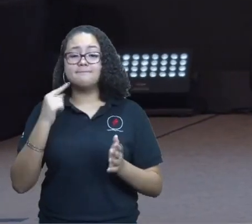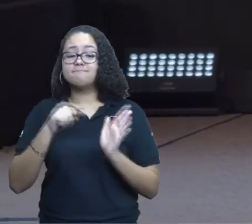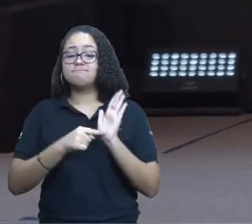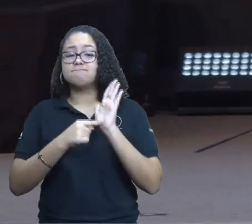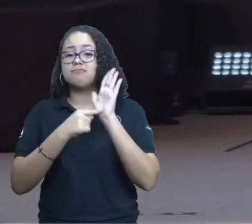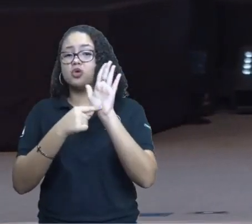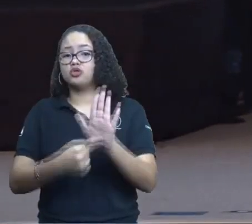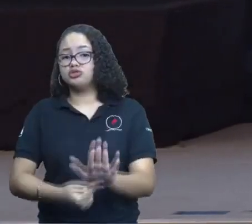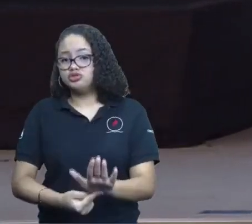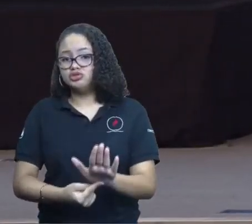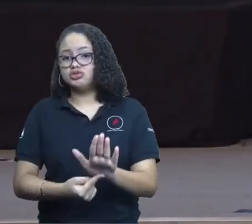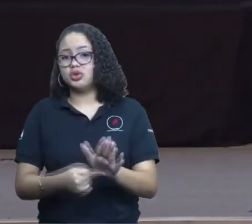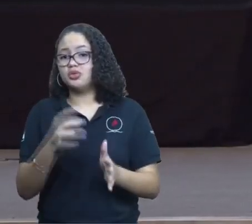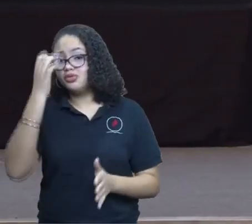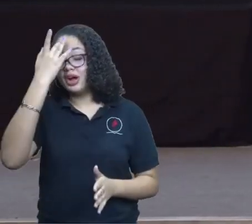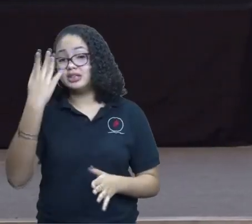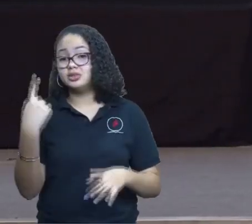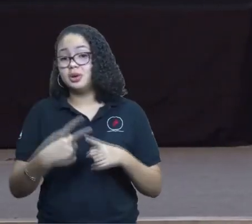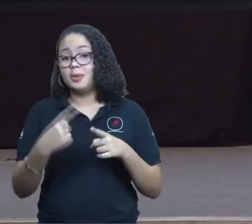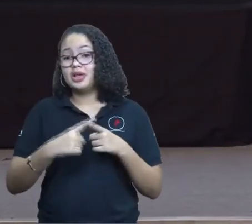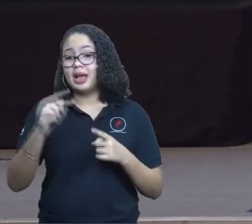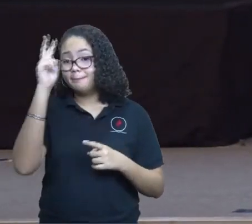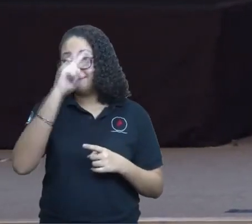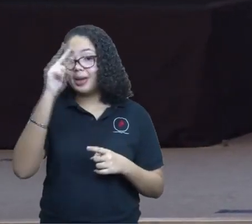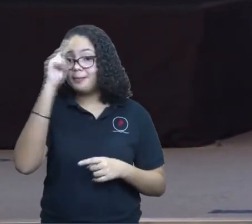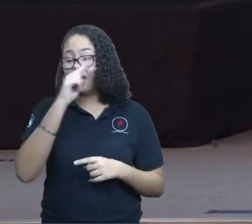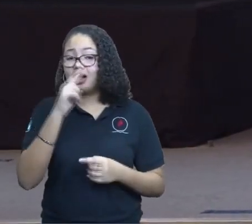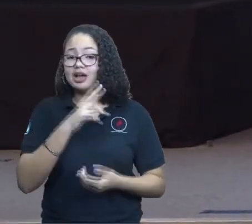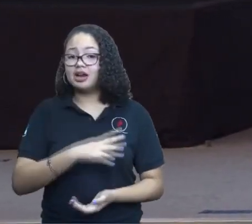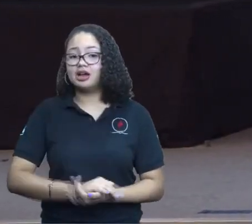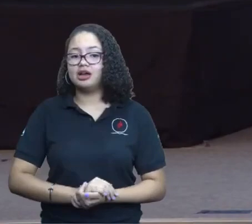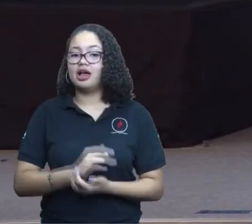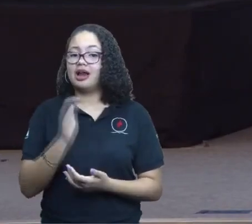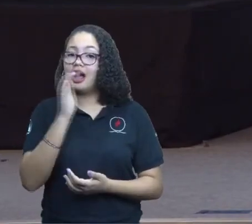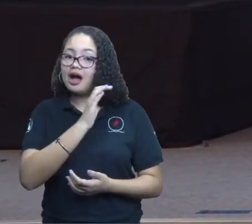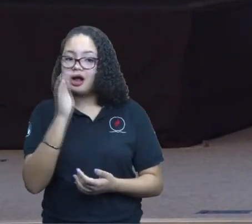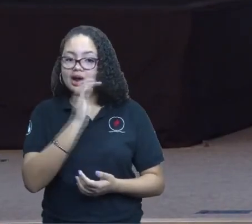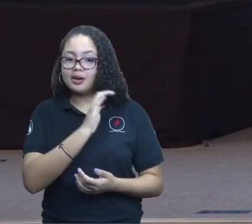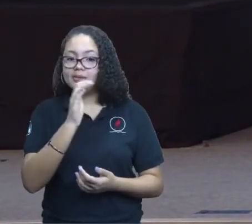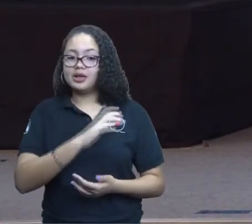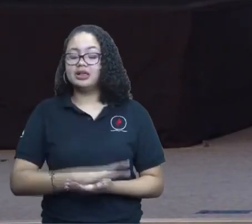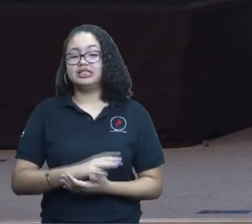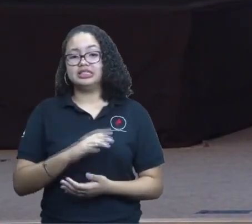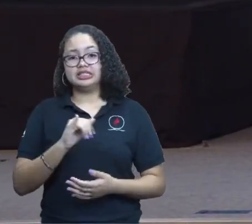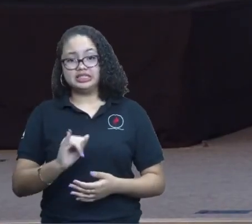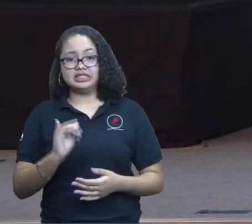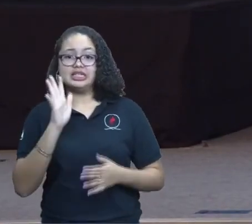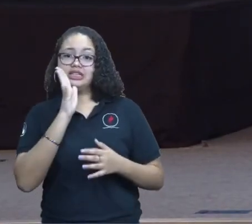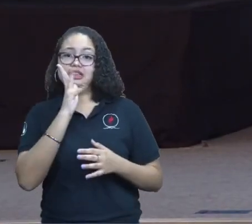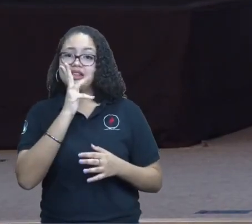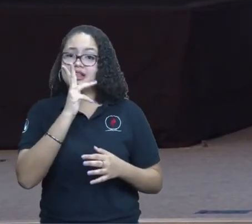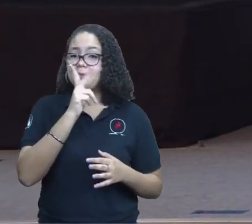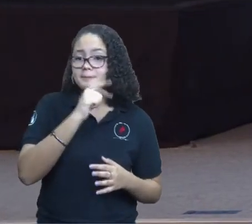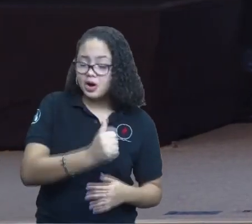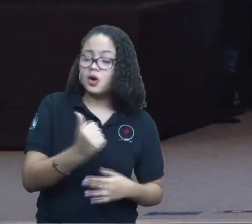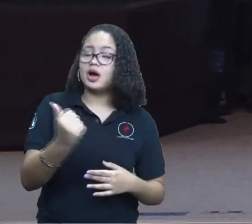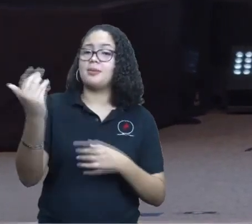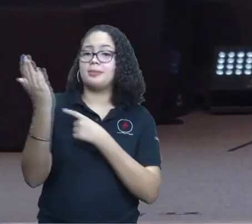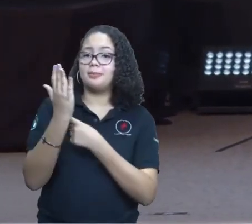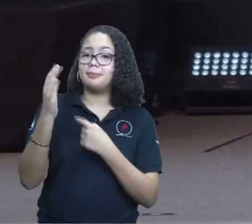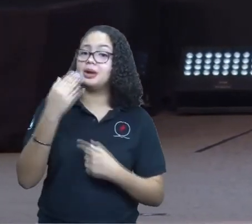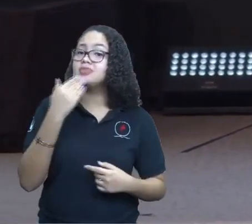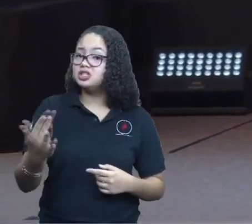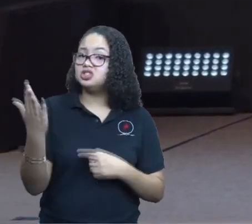a memória era recente Quanto mais tempo você demora para pedir socorro mais dificuldade você tem de